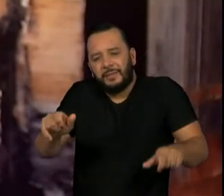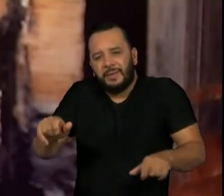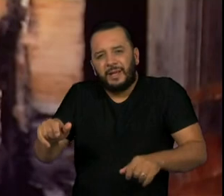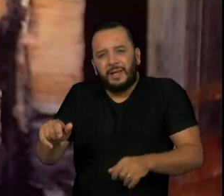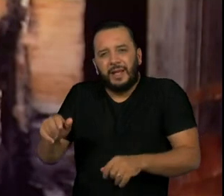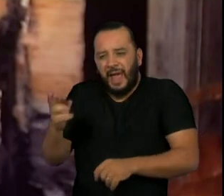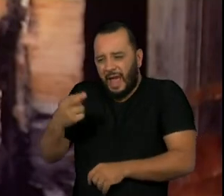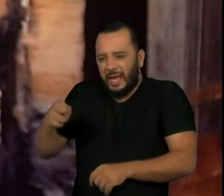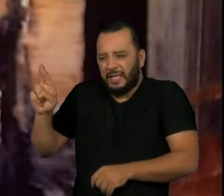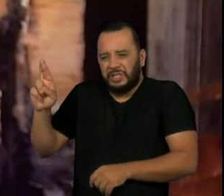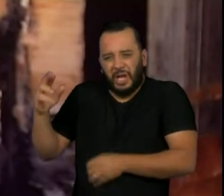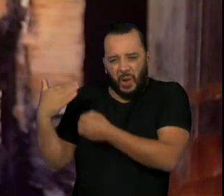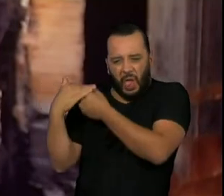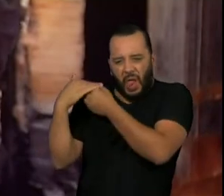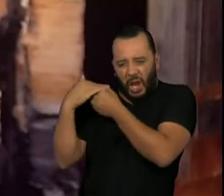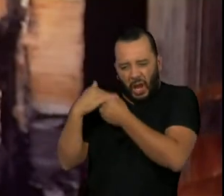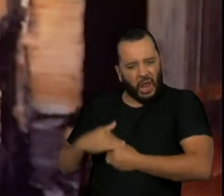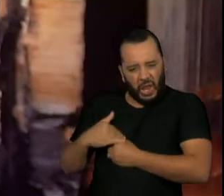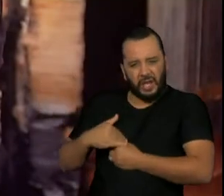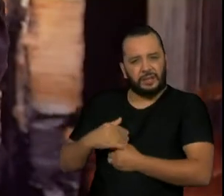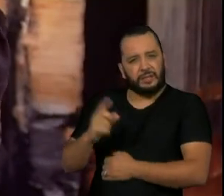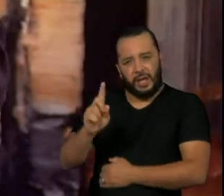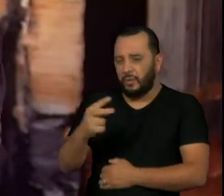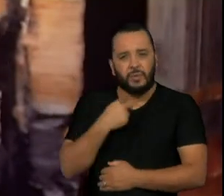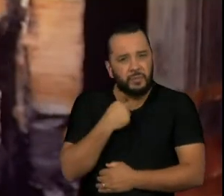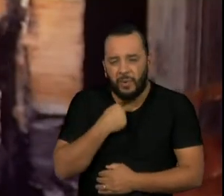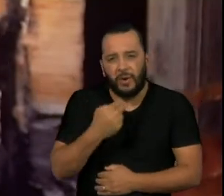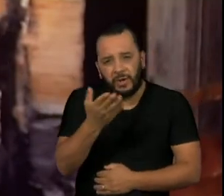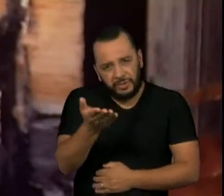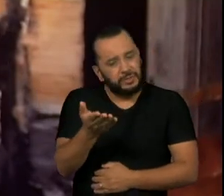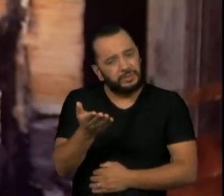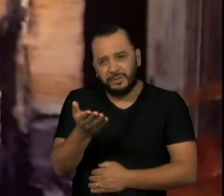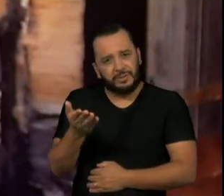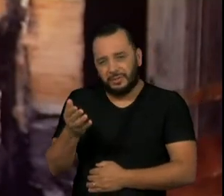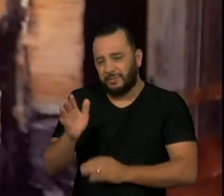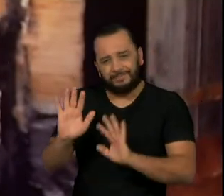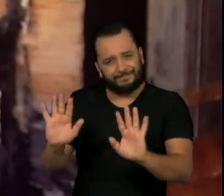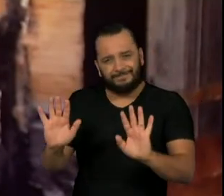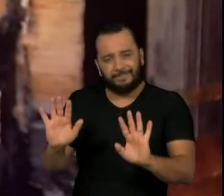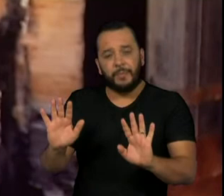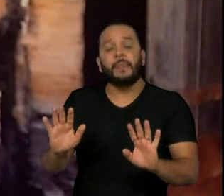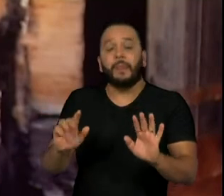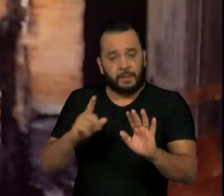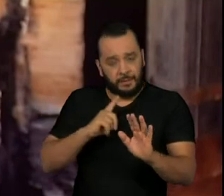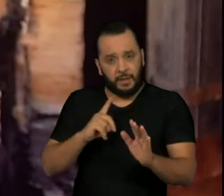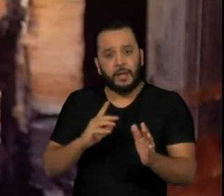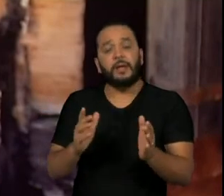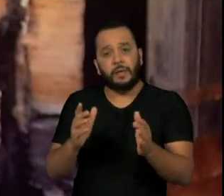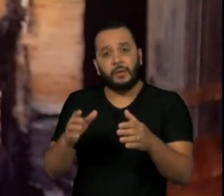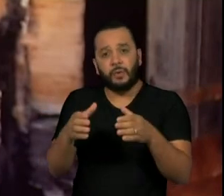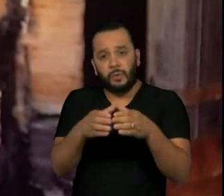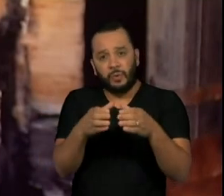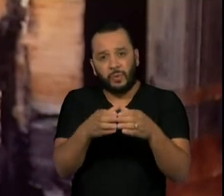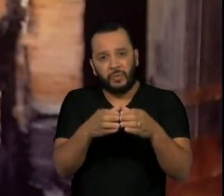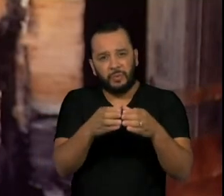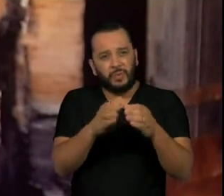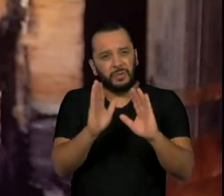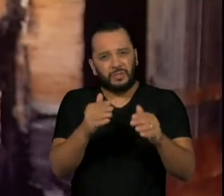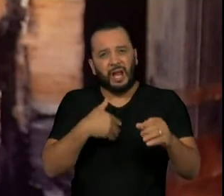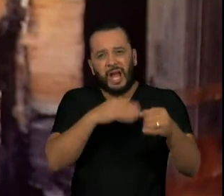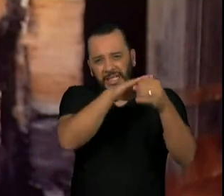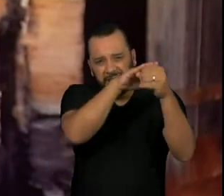Ela não pode ser abafada por sua instituição. Quando um grupo massacra um candomblé, é